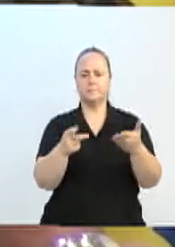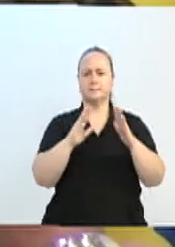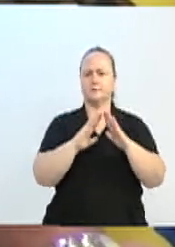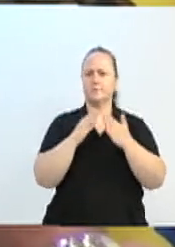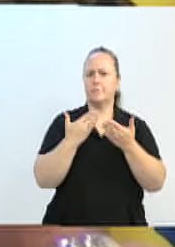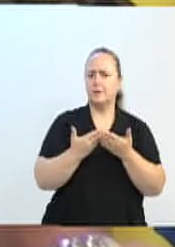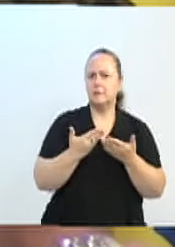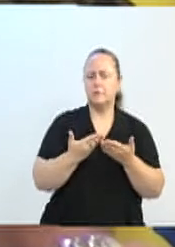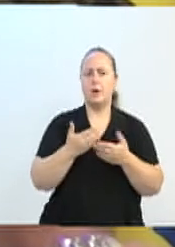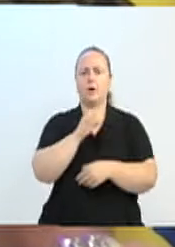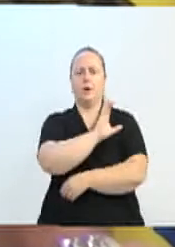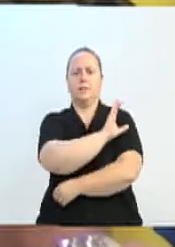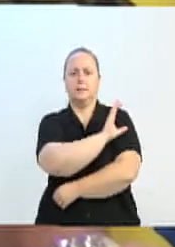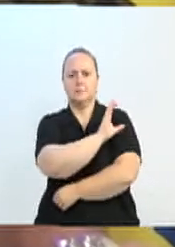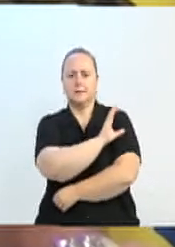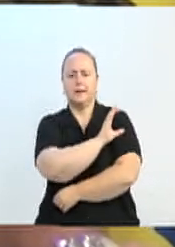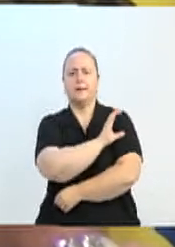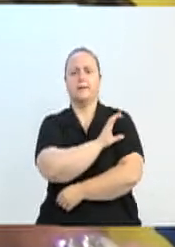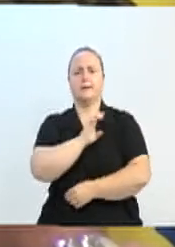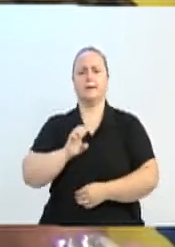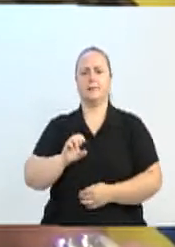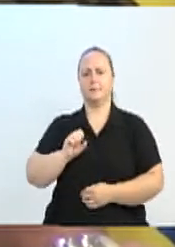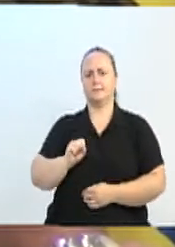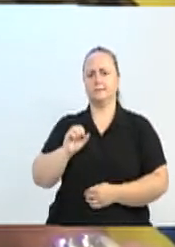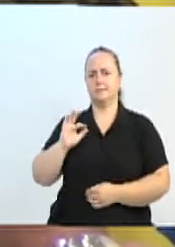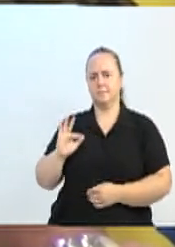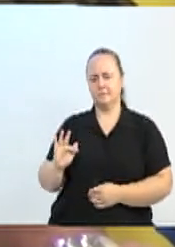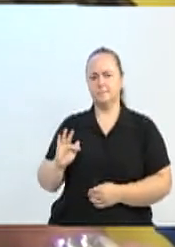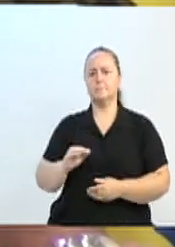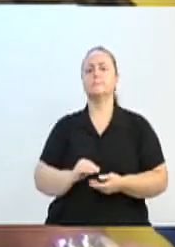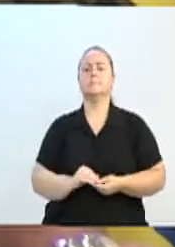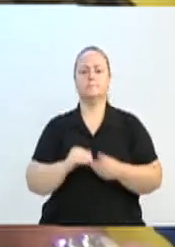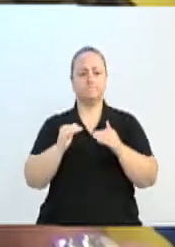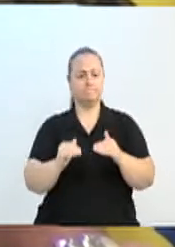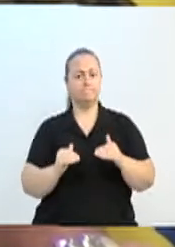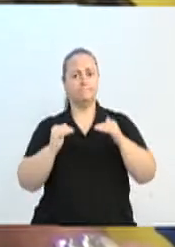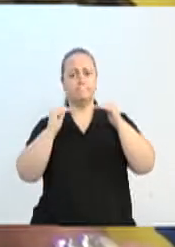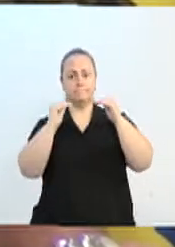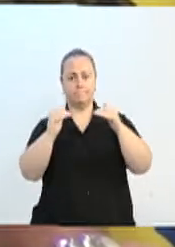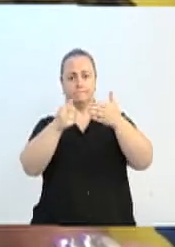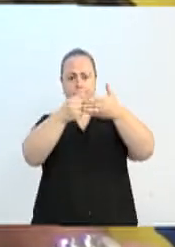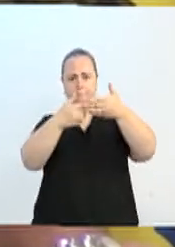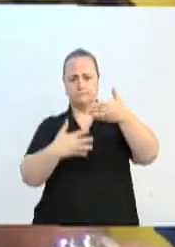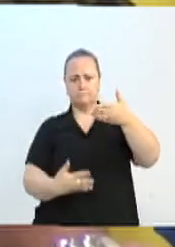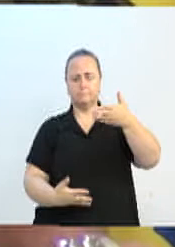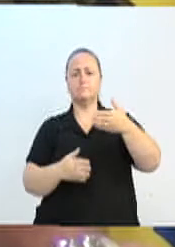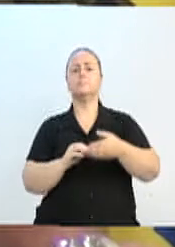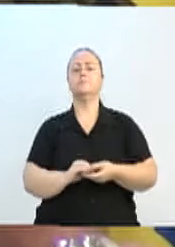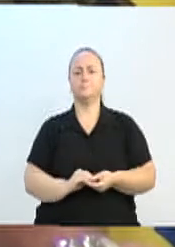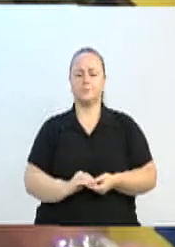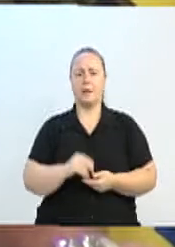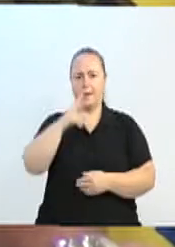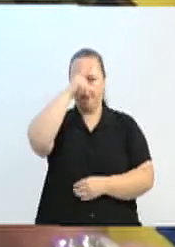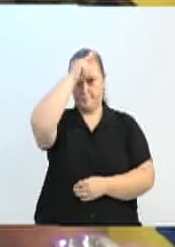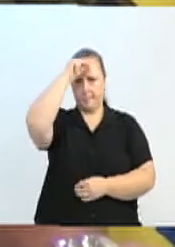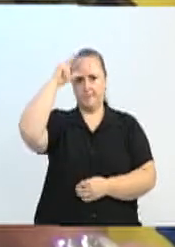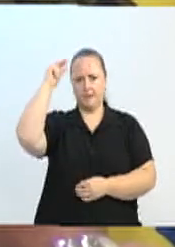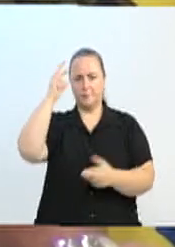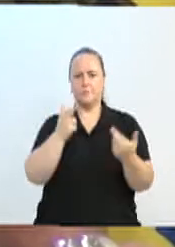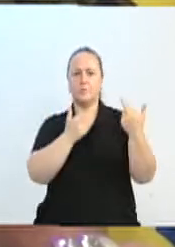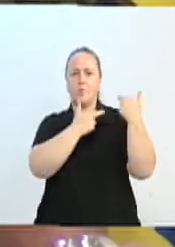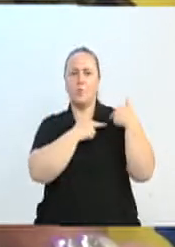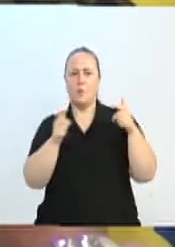escolas 6sf autarquias em tendências central de licitações